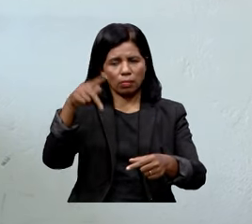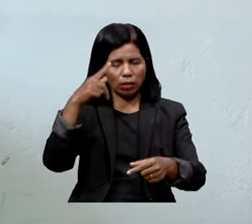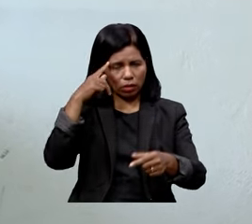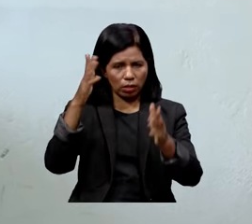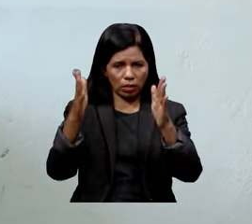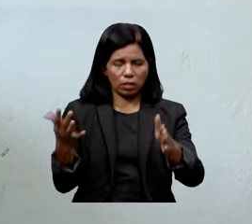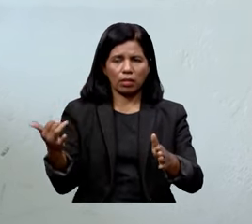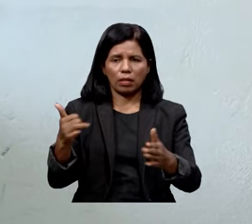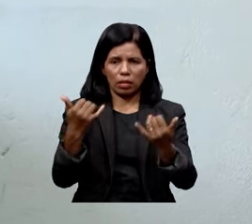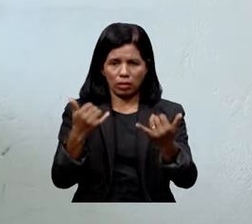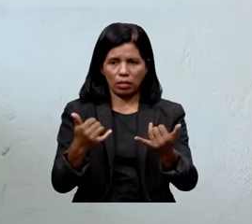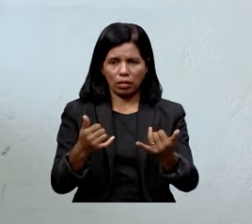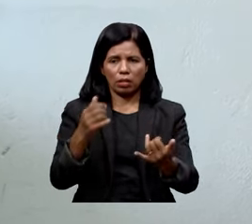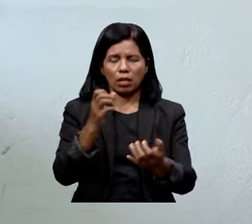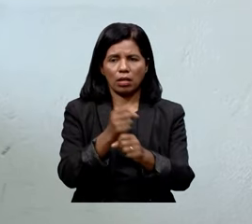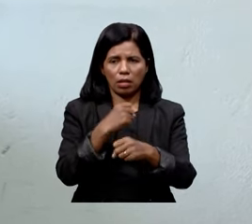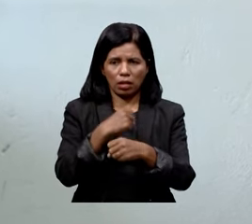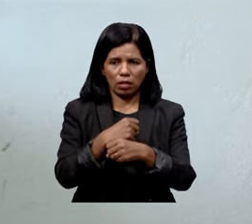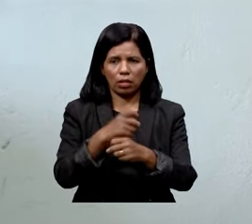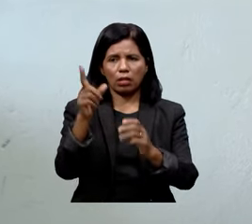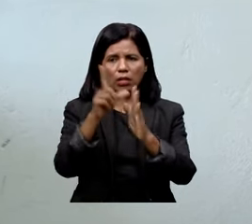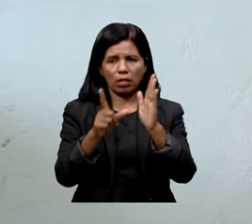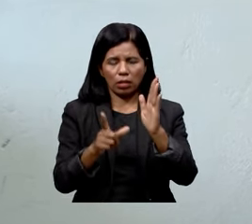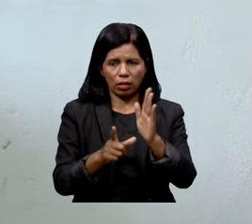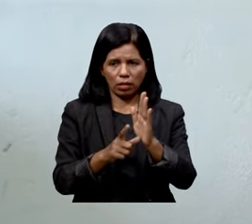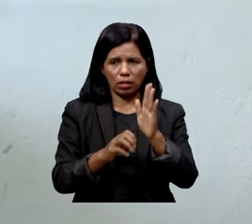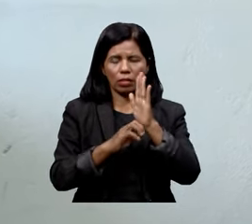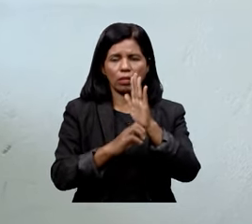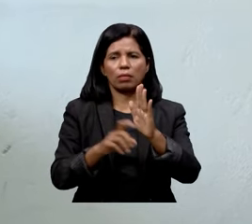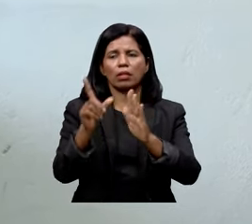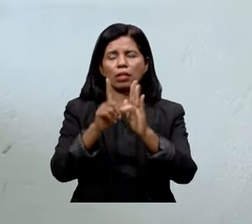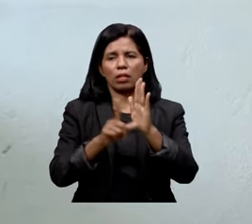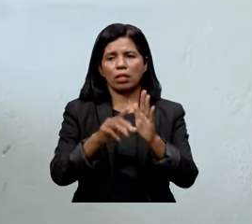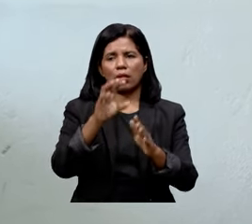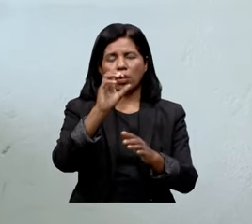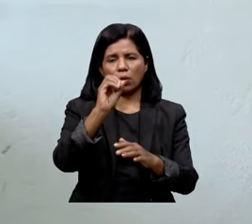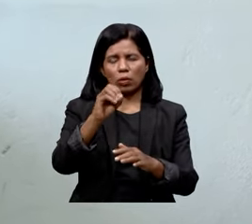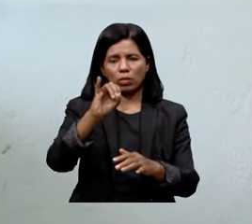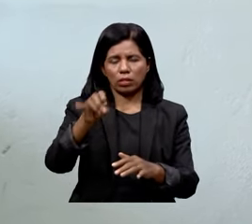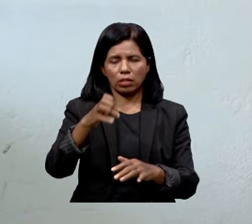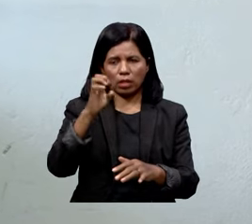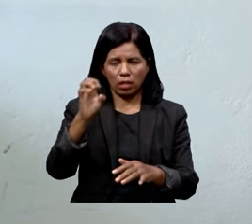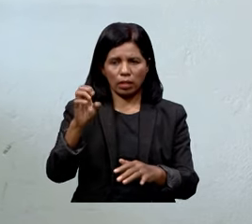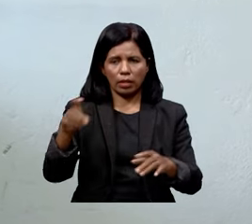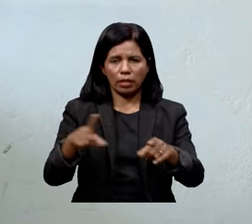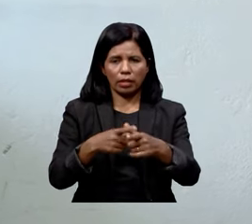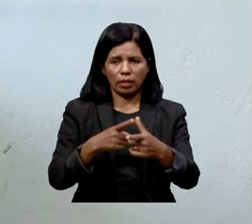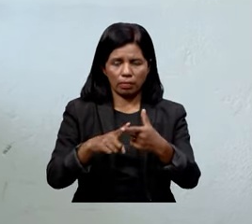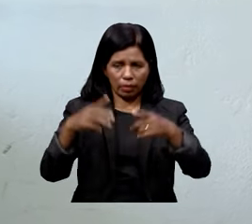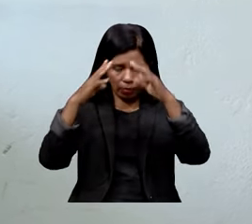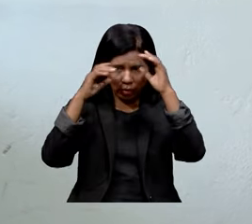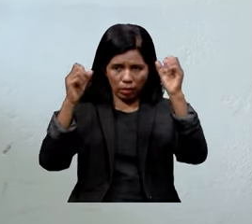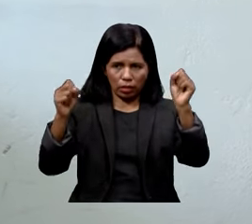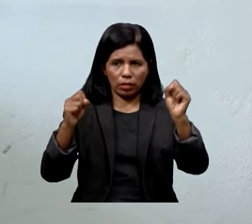deve marcar produz lei, por exemplo, essa lei OZE e o parlamento, depois o presidente